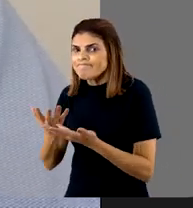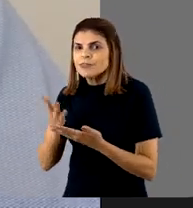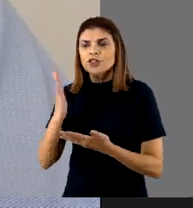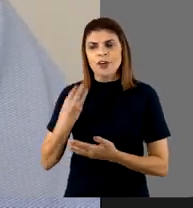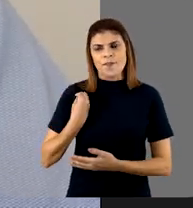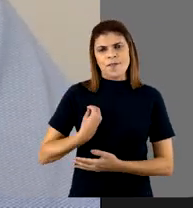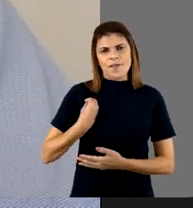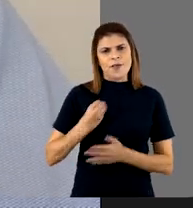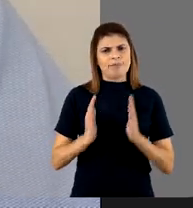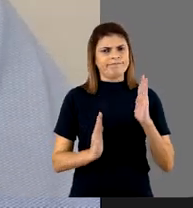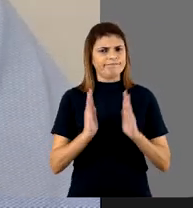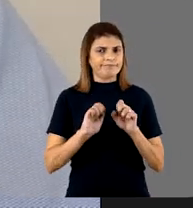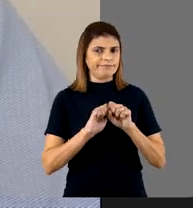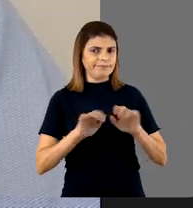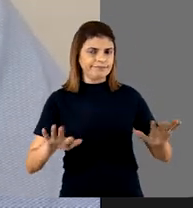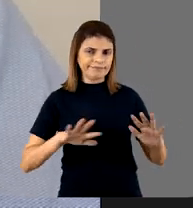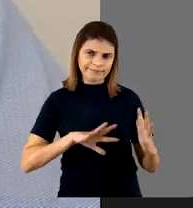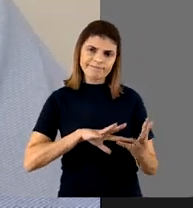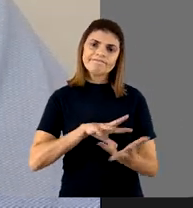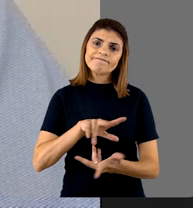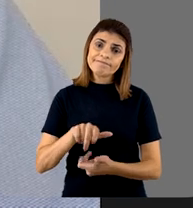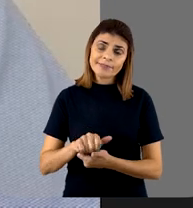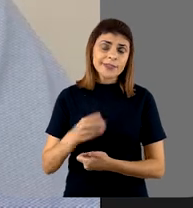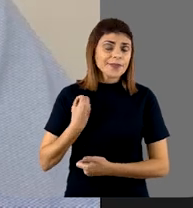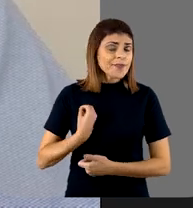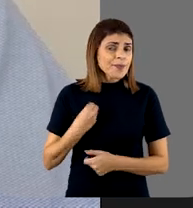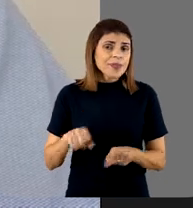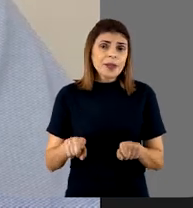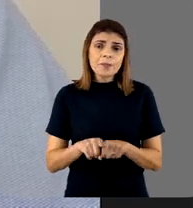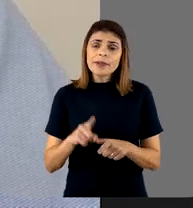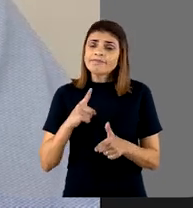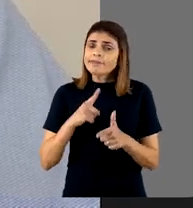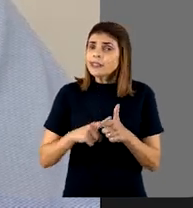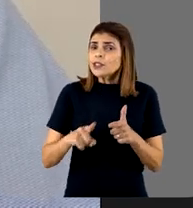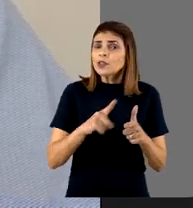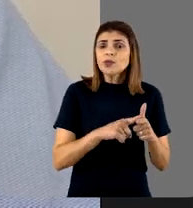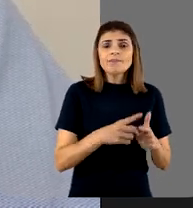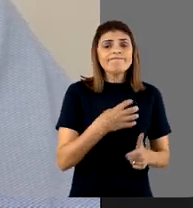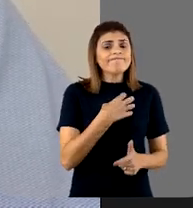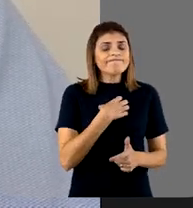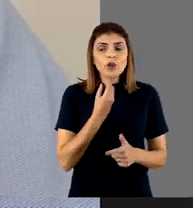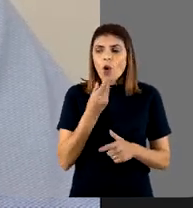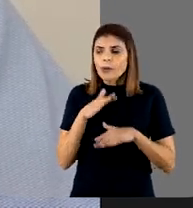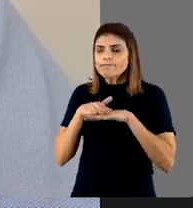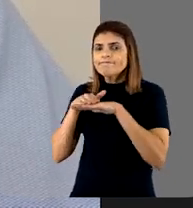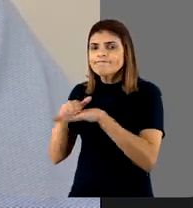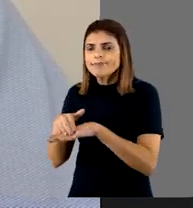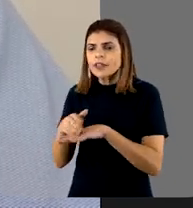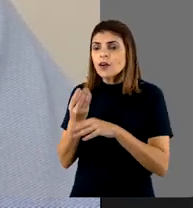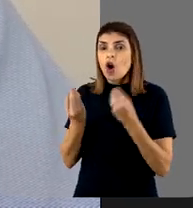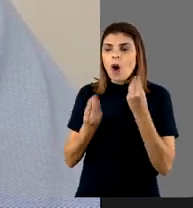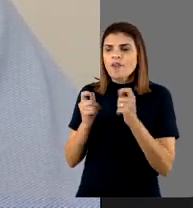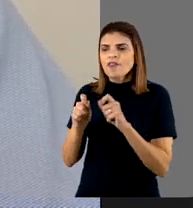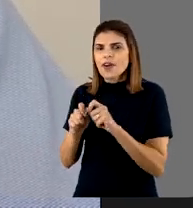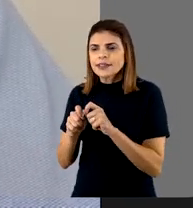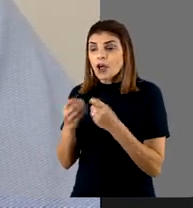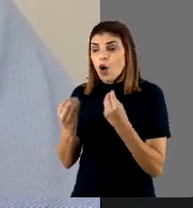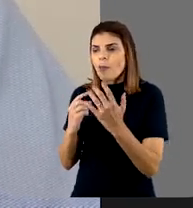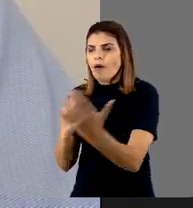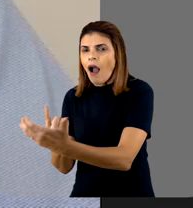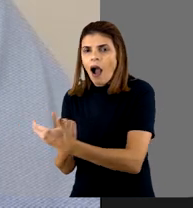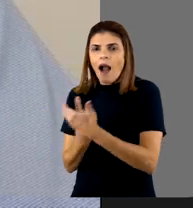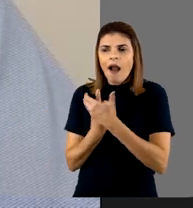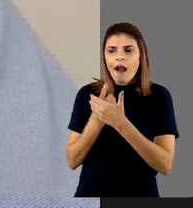que a gente viveu nessa pandemia, vivemos também situações em que faltava a palavra, o que dizer, o que fazer,